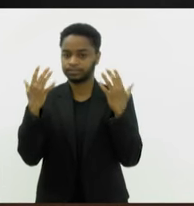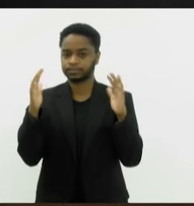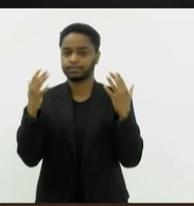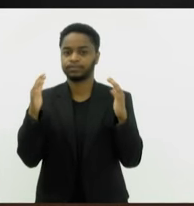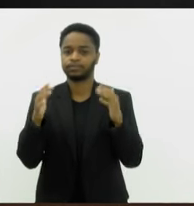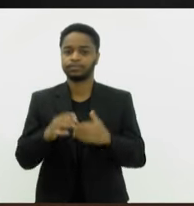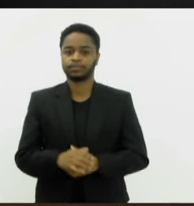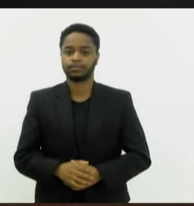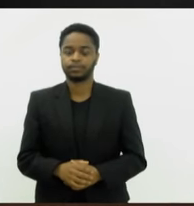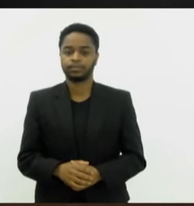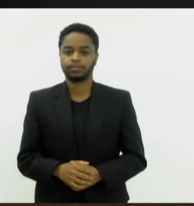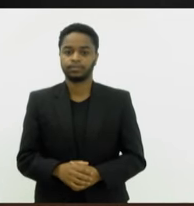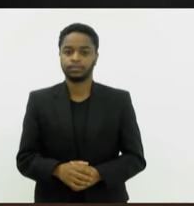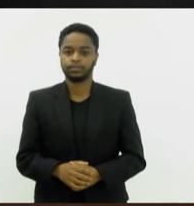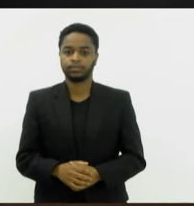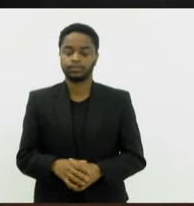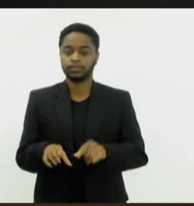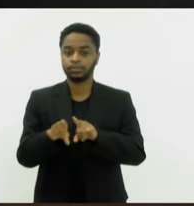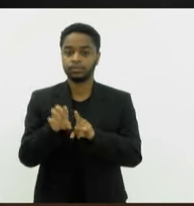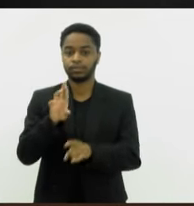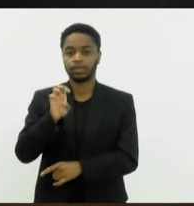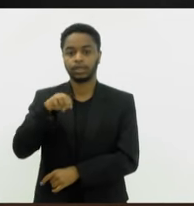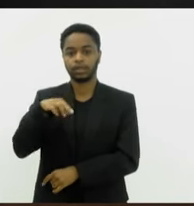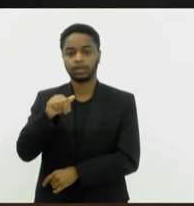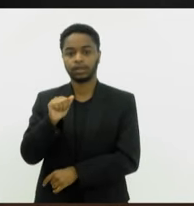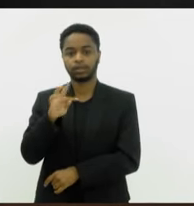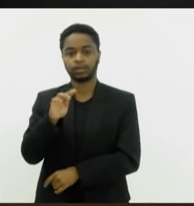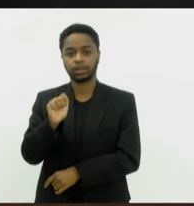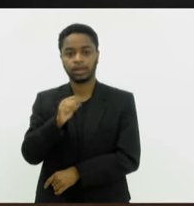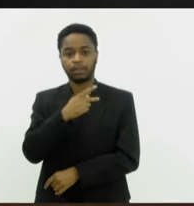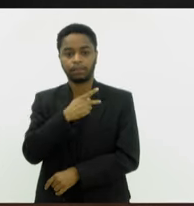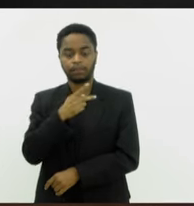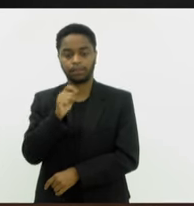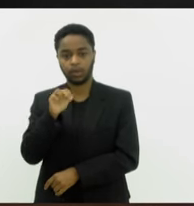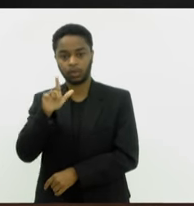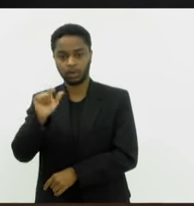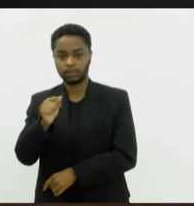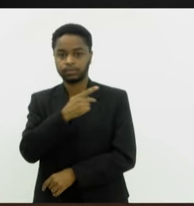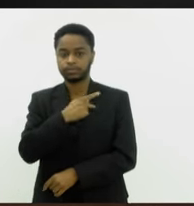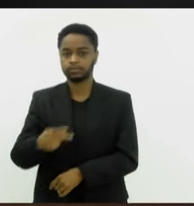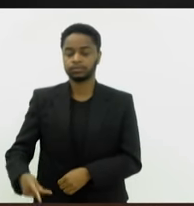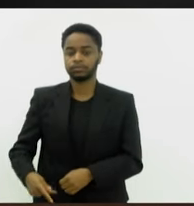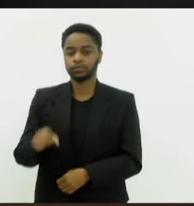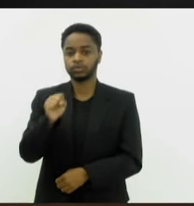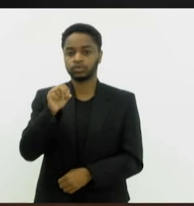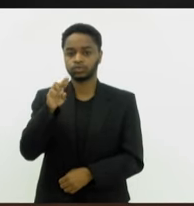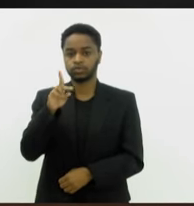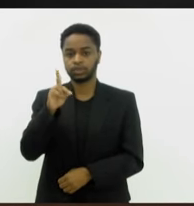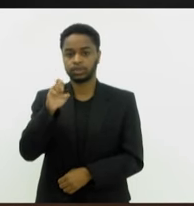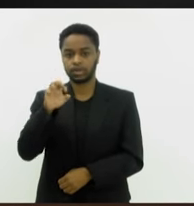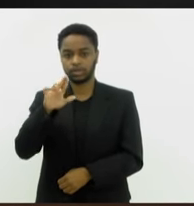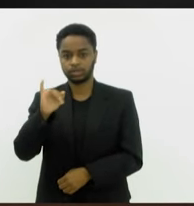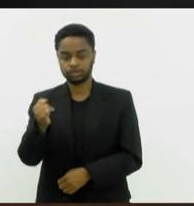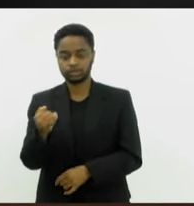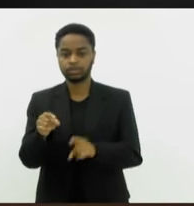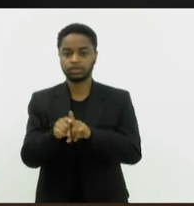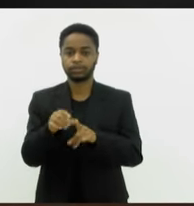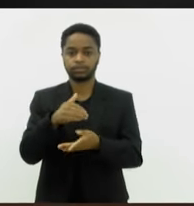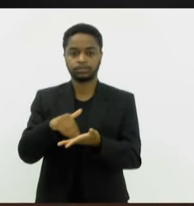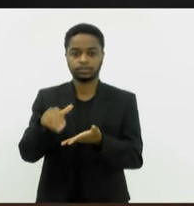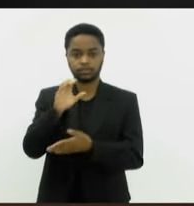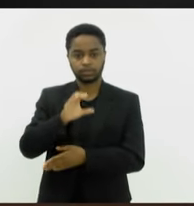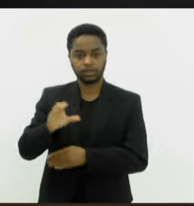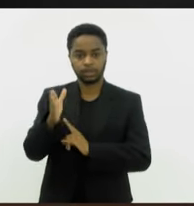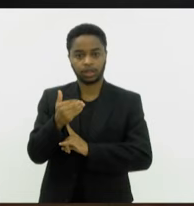Marciel a dout Renata de Paula presidente da sudge o secretário de Ciência e Tecnologia